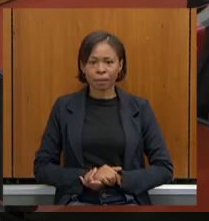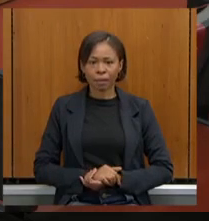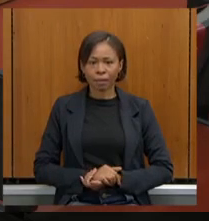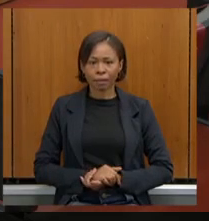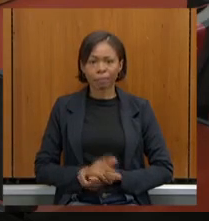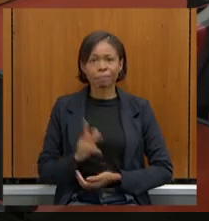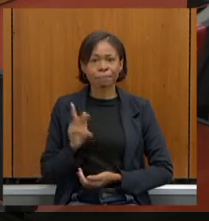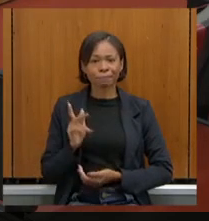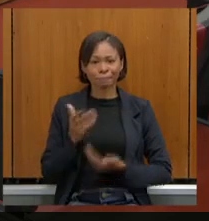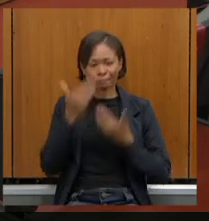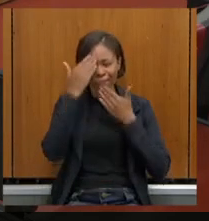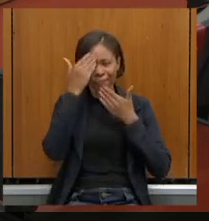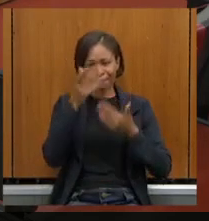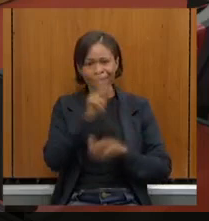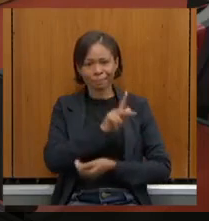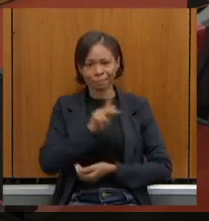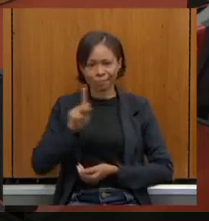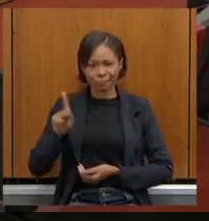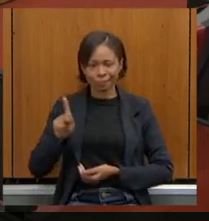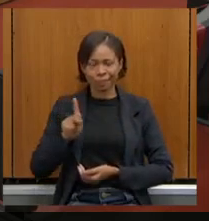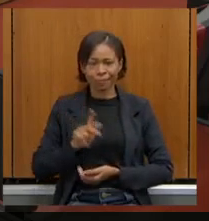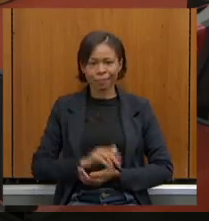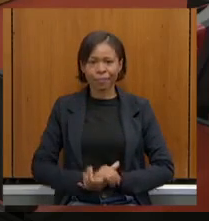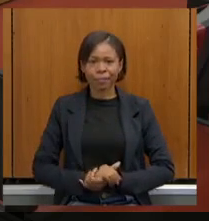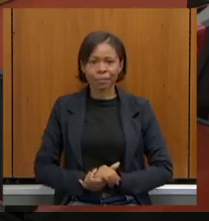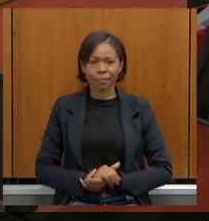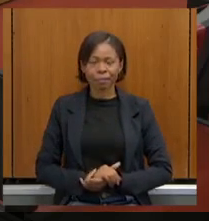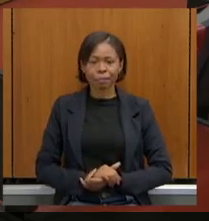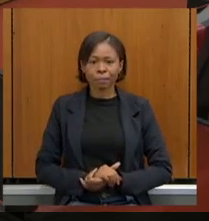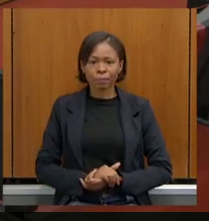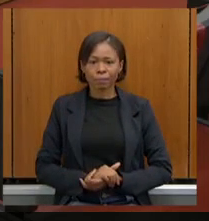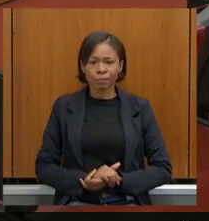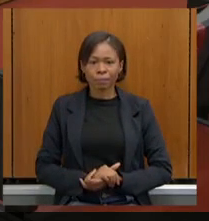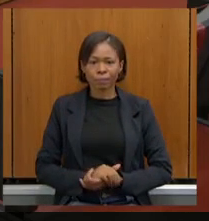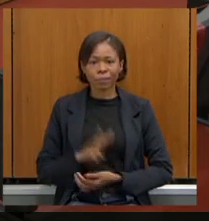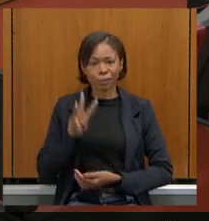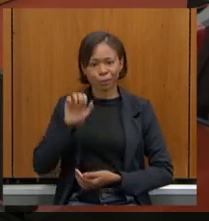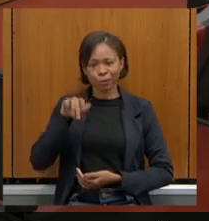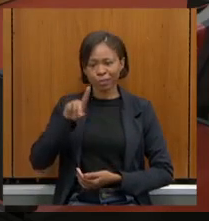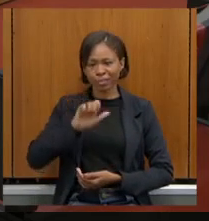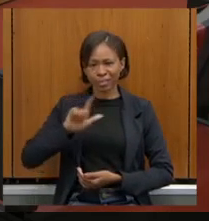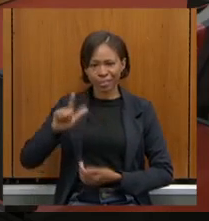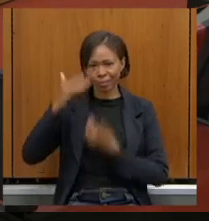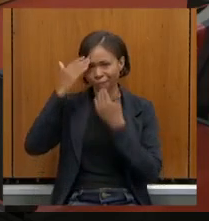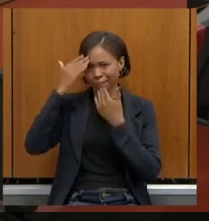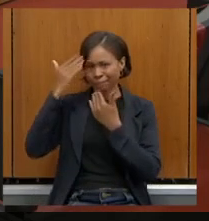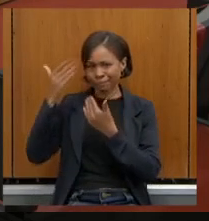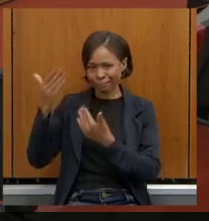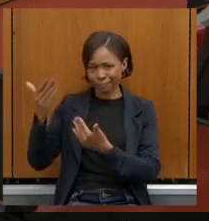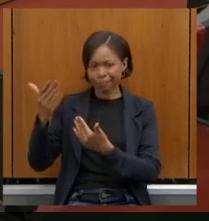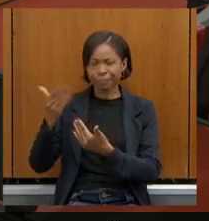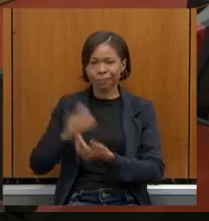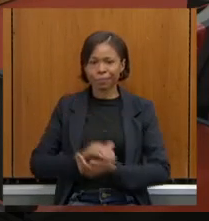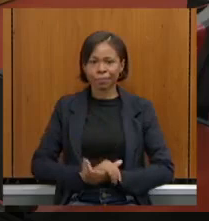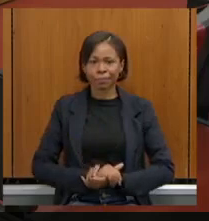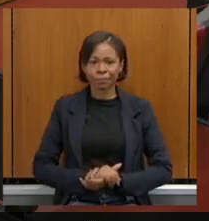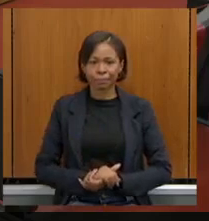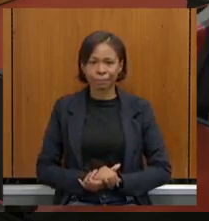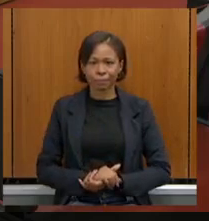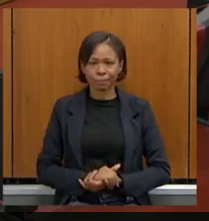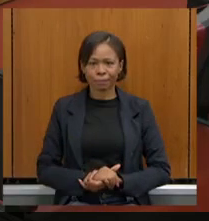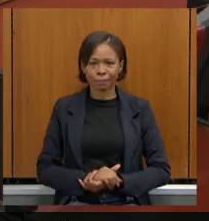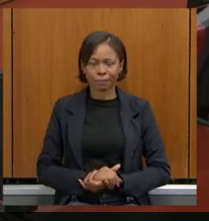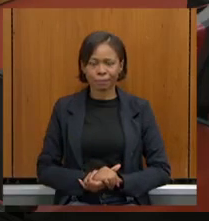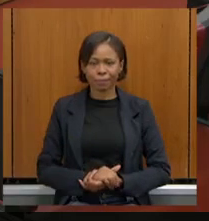considerações. Obrigado, presidente. Agradeço ao deputado professor Wendel, e nesse momento, eu passo a palavra à